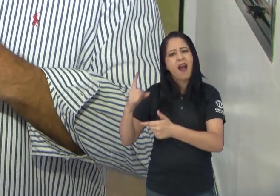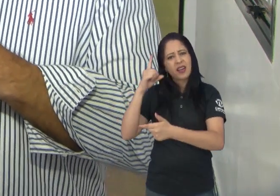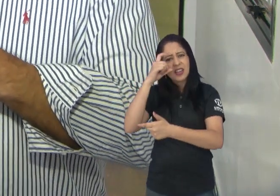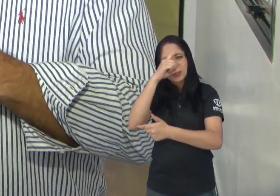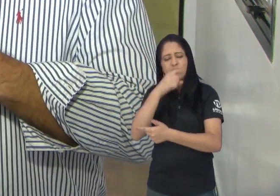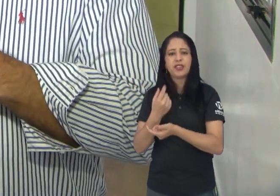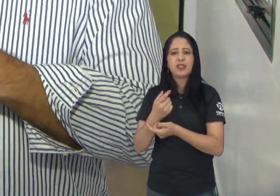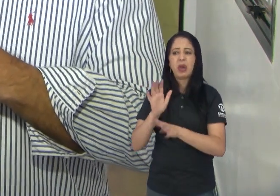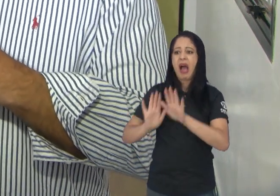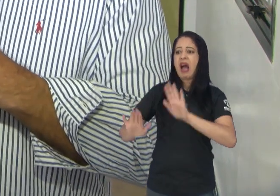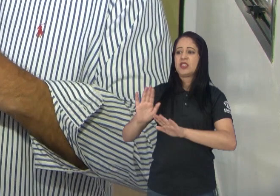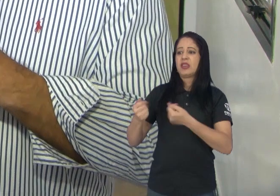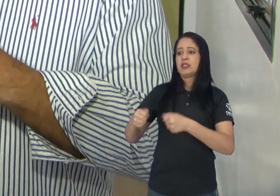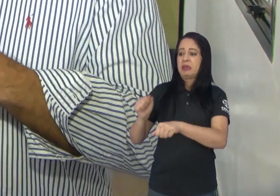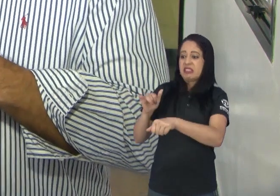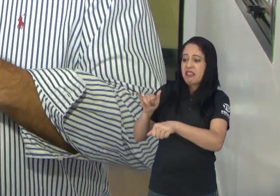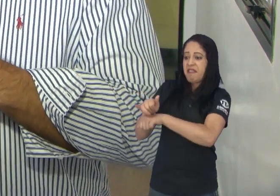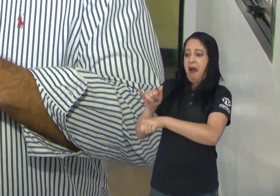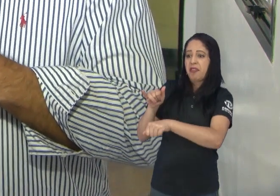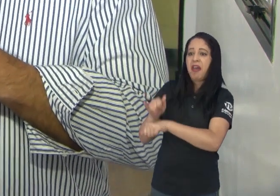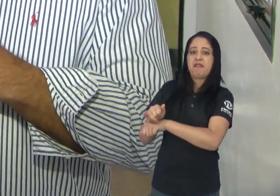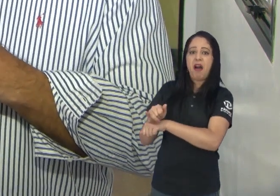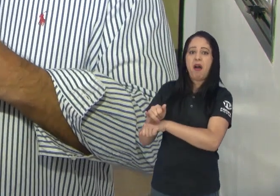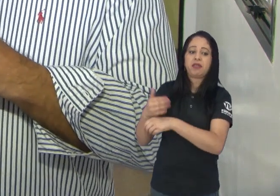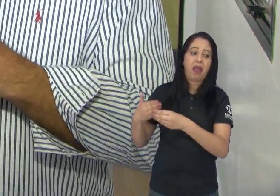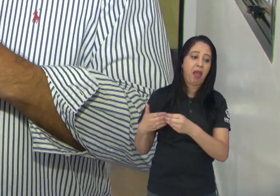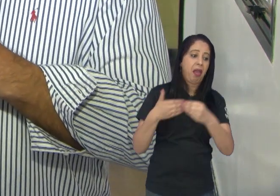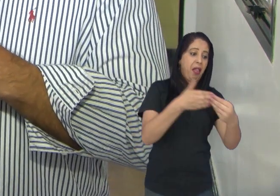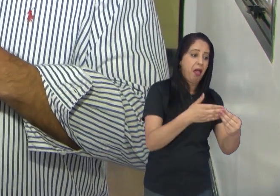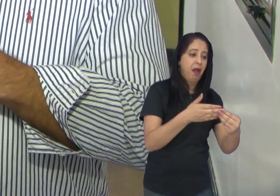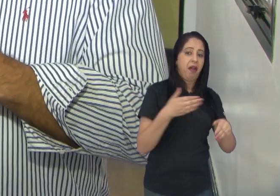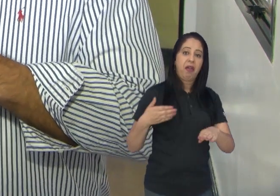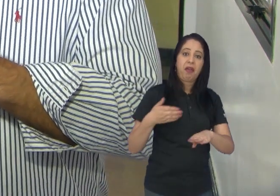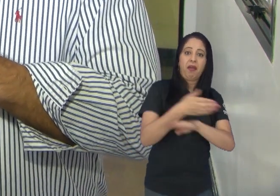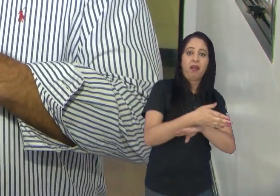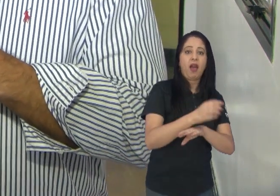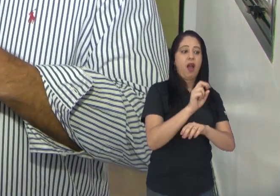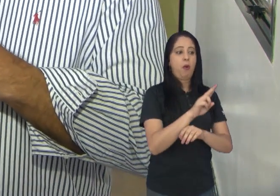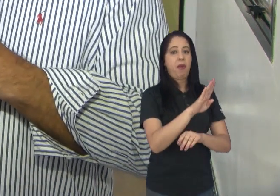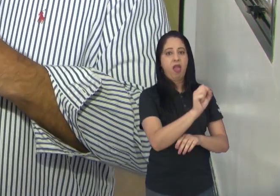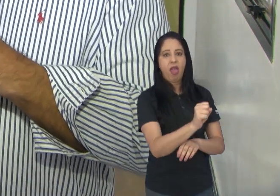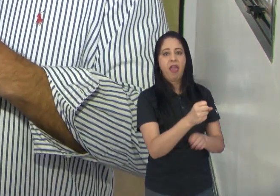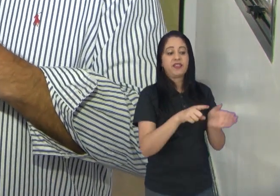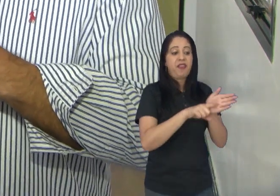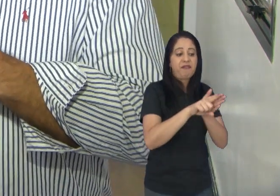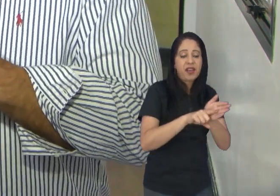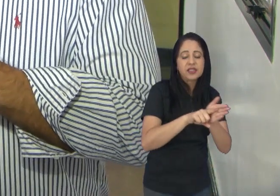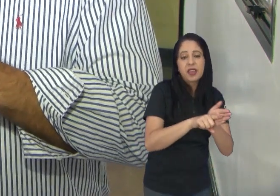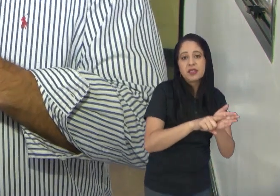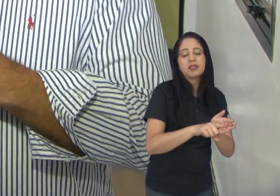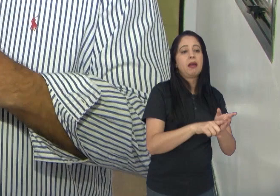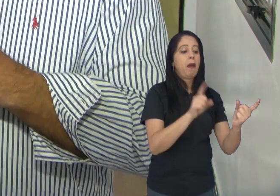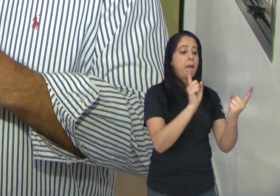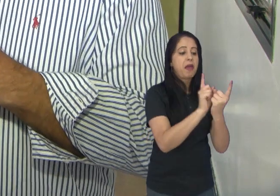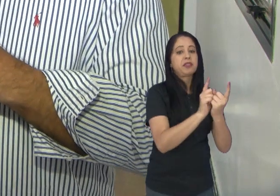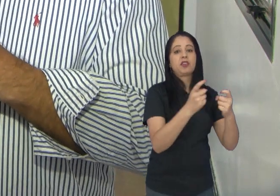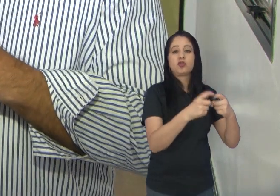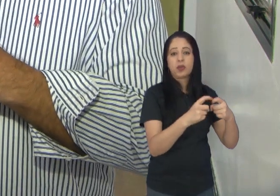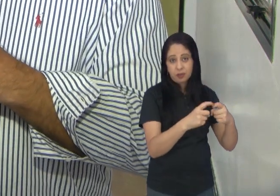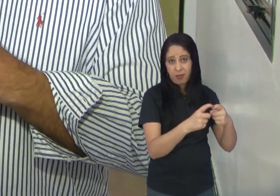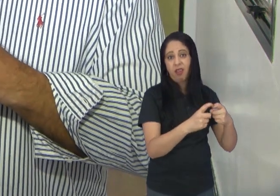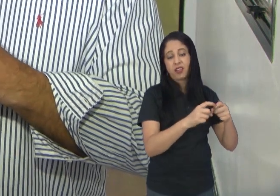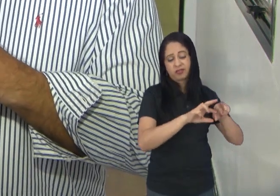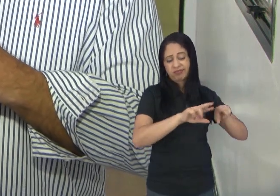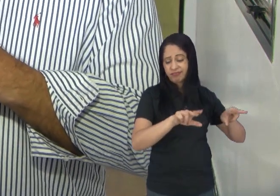tem que deixar de trabalhar um dia para ter que ir até uma UBS para fazer o seu exame ou para você ser atendido por um médico,